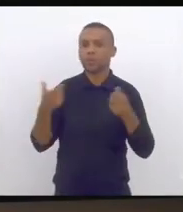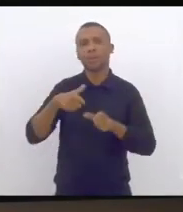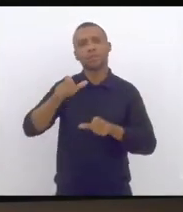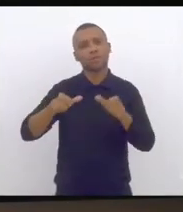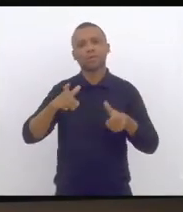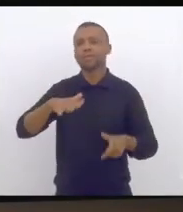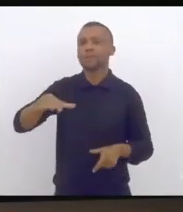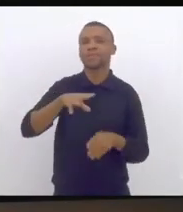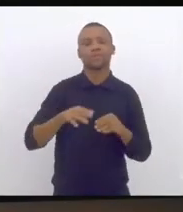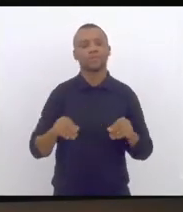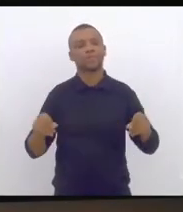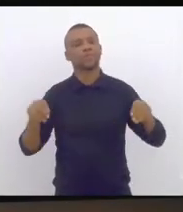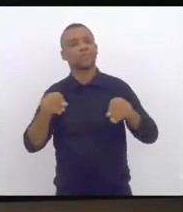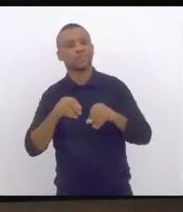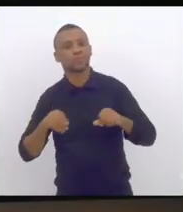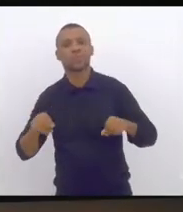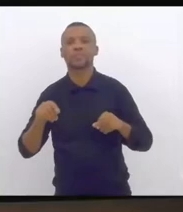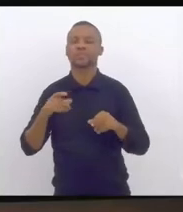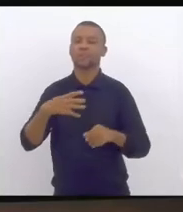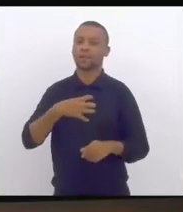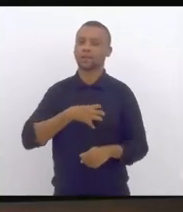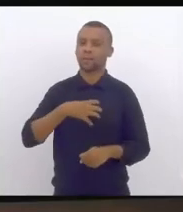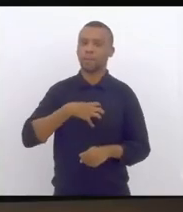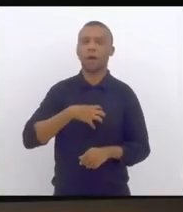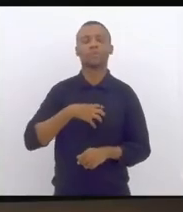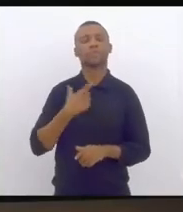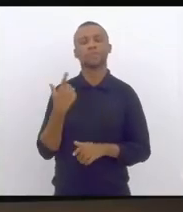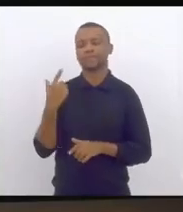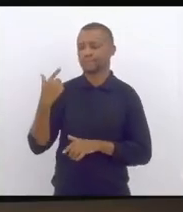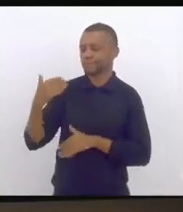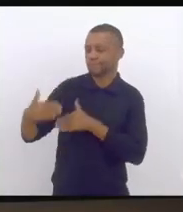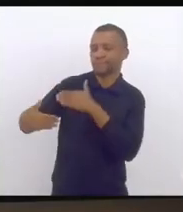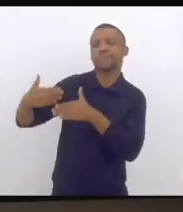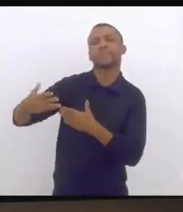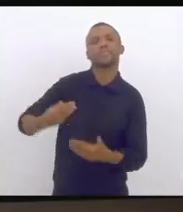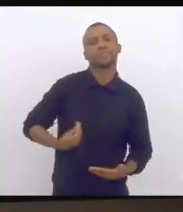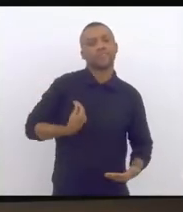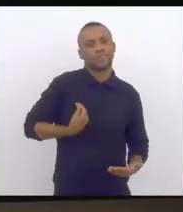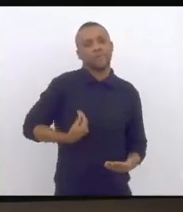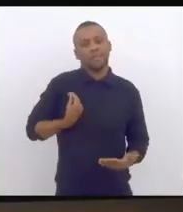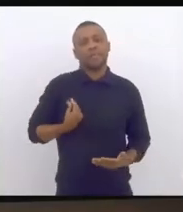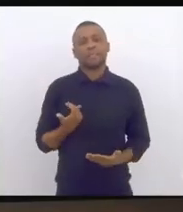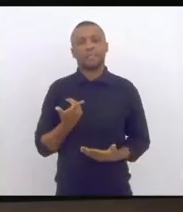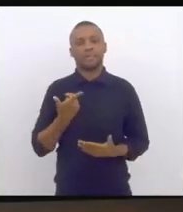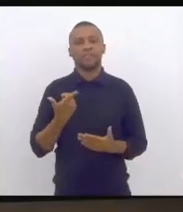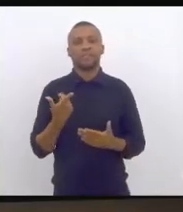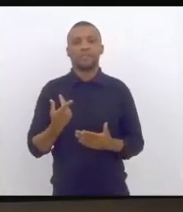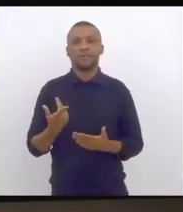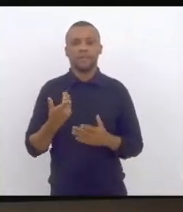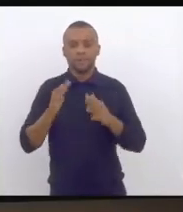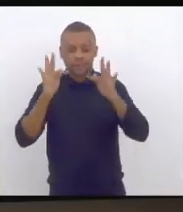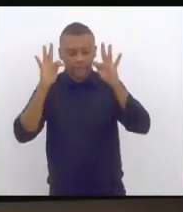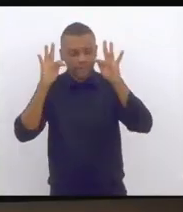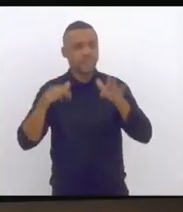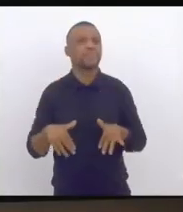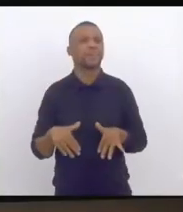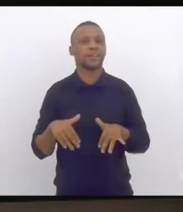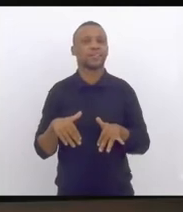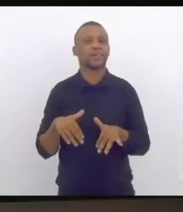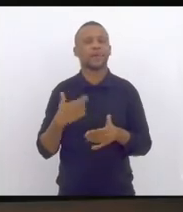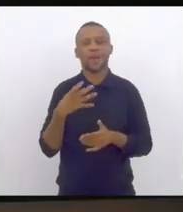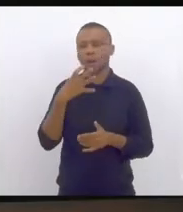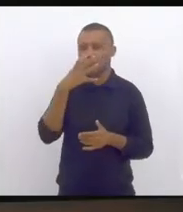seus territórios, dos seus modos de reprodução de vida, de ser e estar no mundo. Para finalizar mesmo, eu